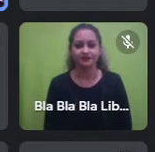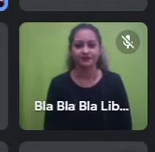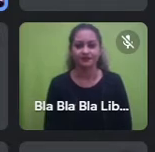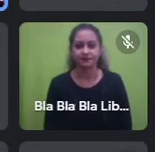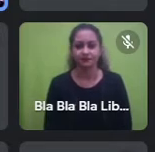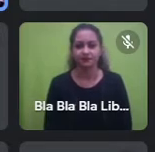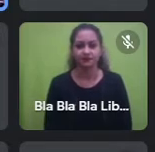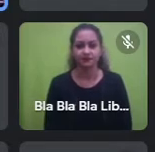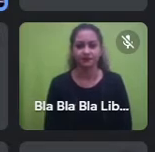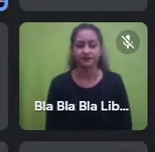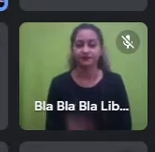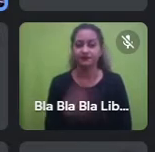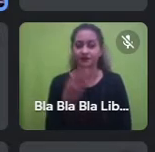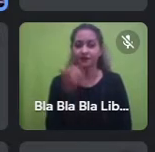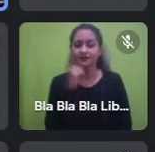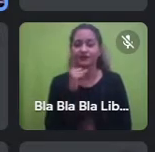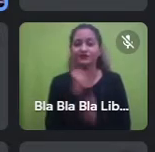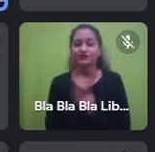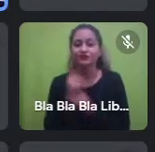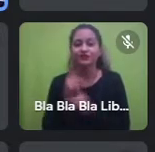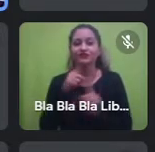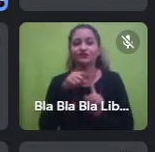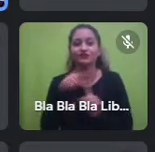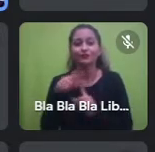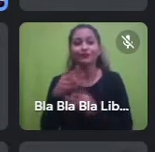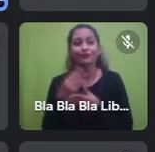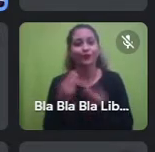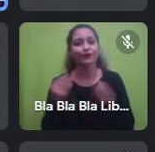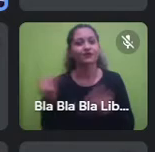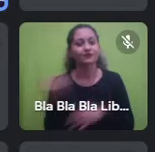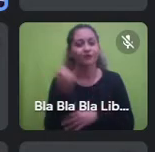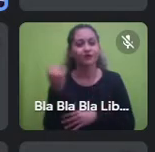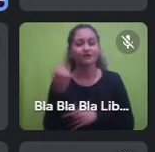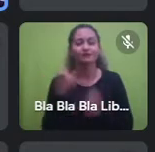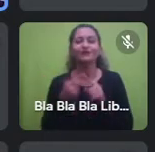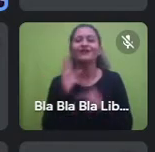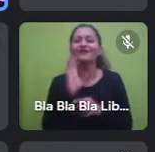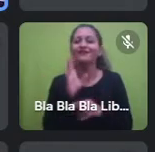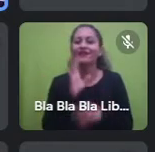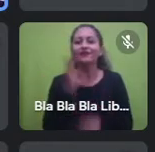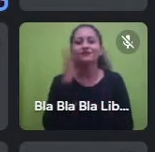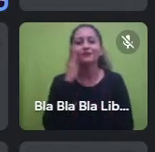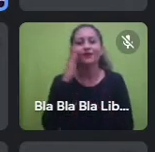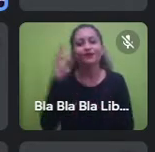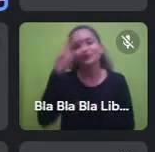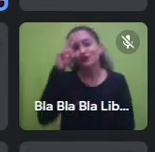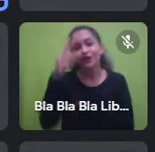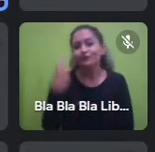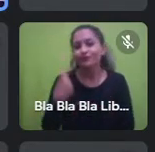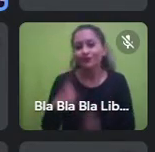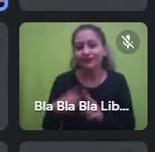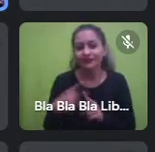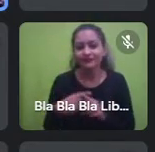Então, aqui, identificação de espécies está muito importante. Por que é legal a gente saber da história?